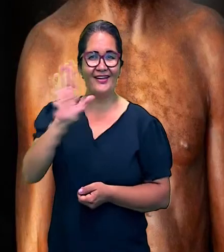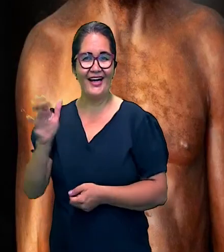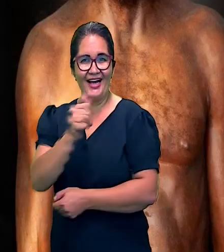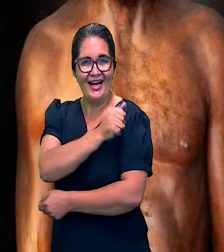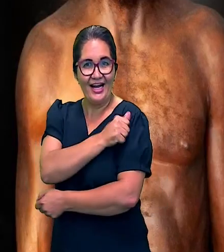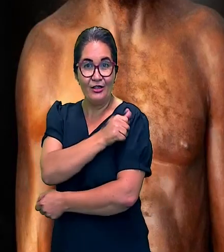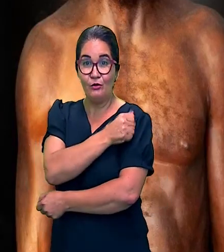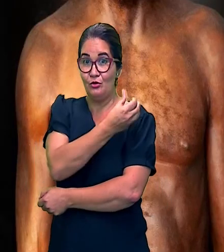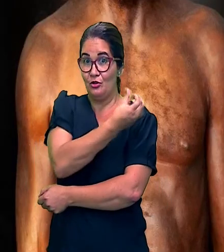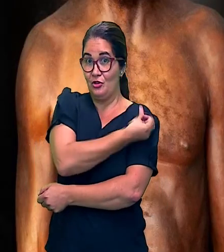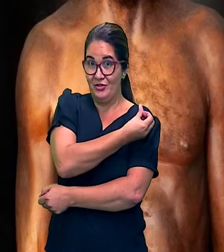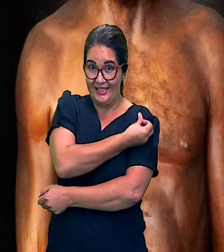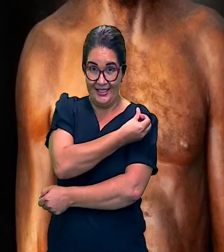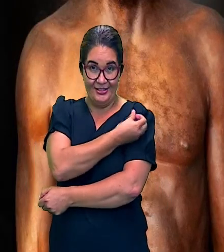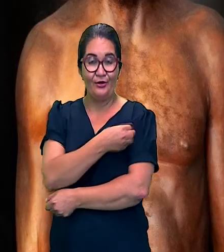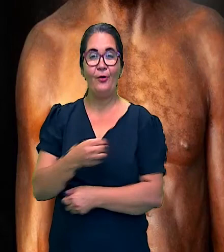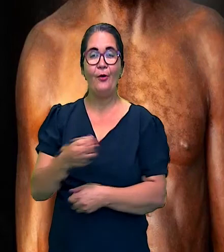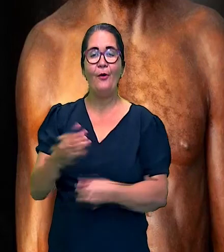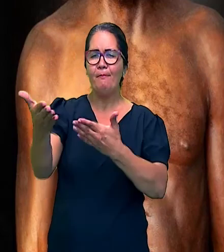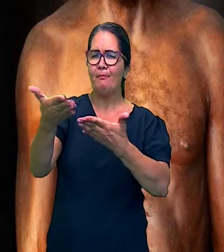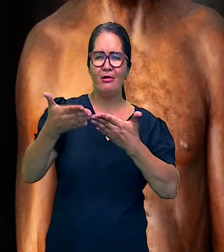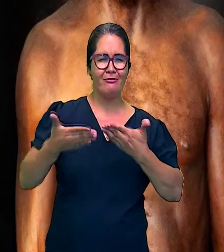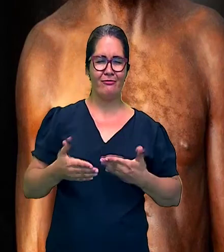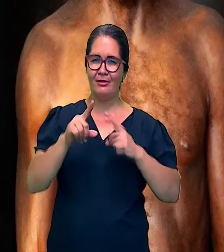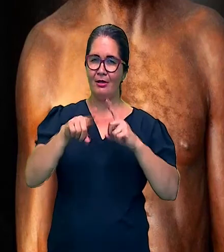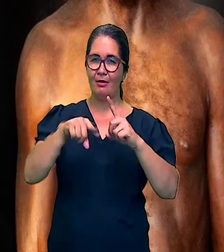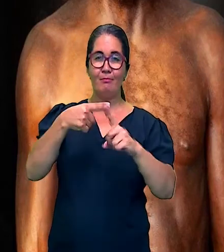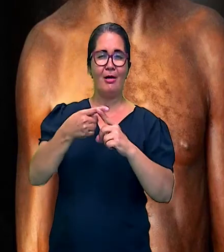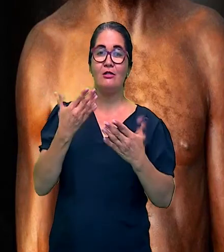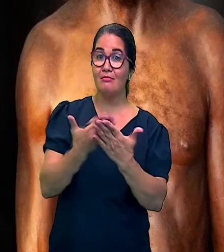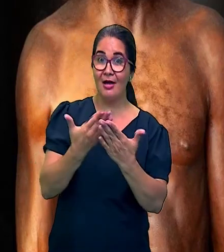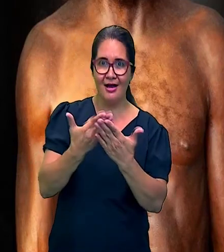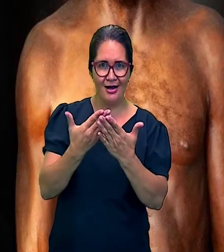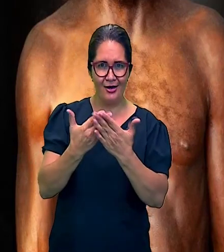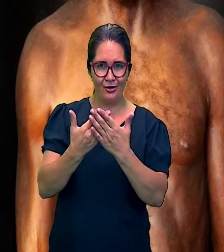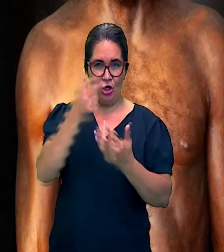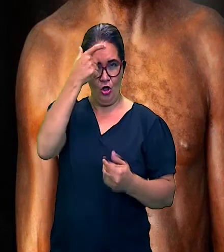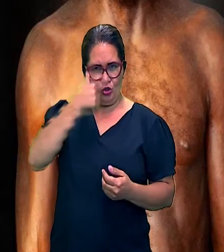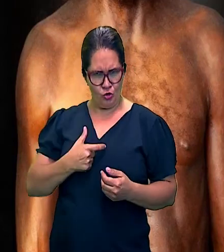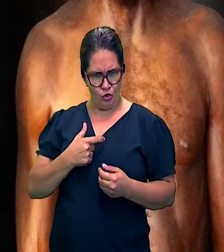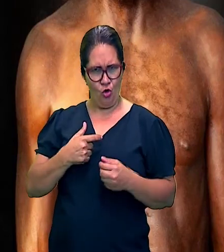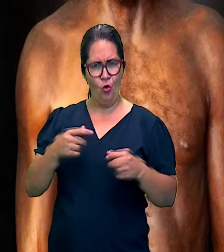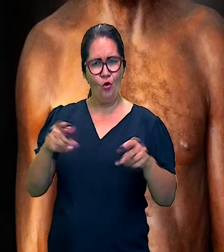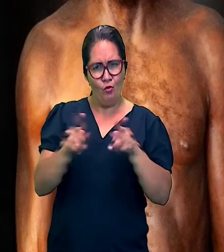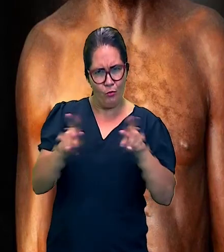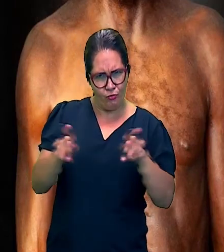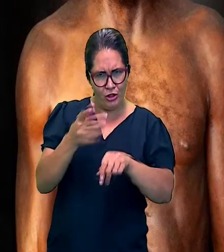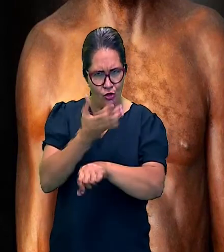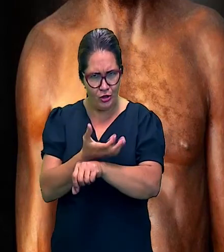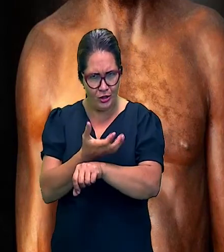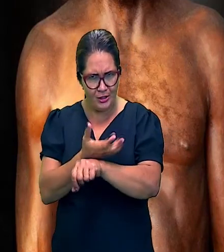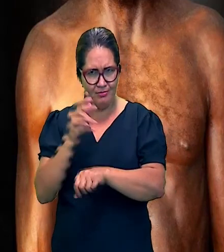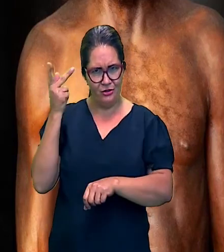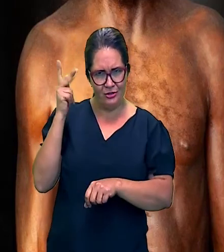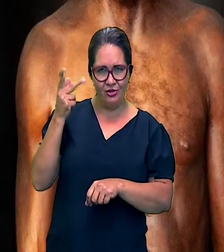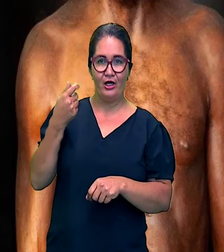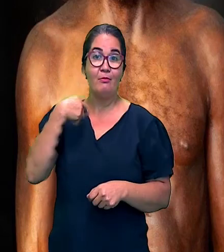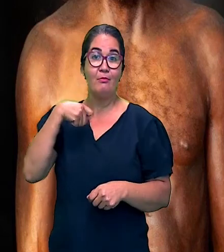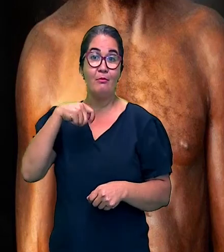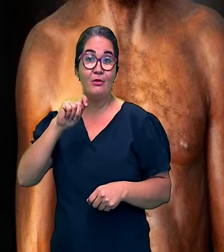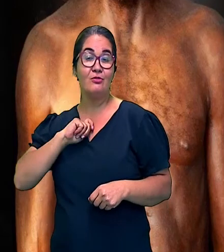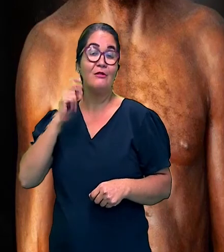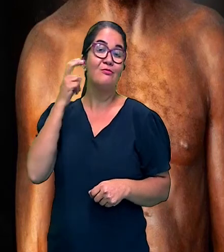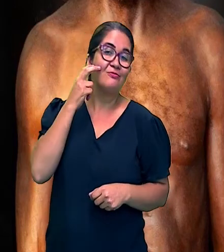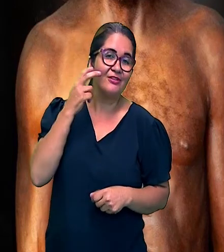Olá, alunos do sexto ano. Bem-vindos a mais uma aula. Sou Jorge de Wellington, seu professor de História.